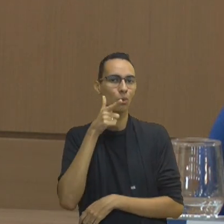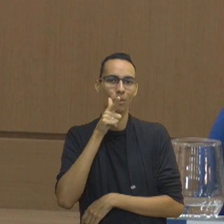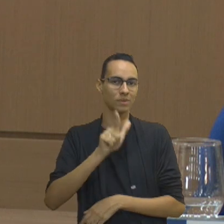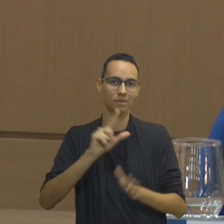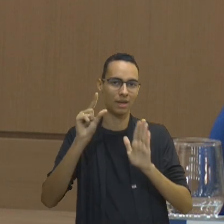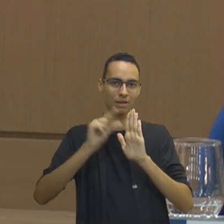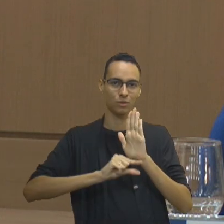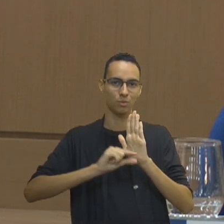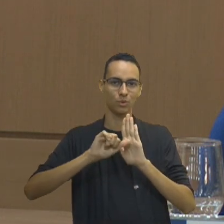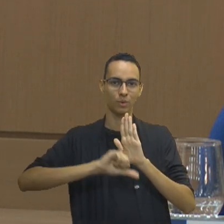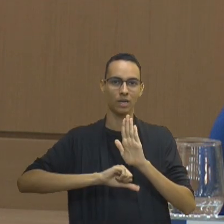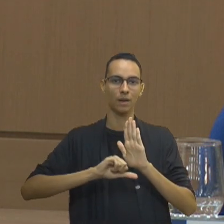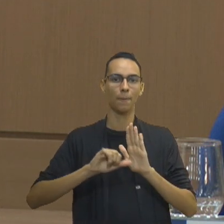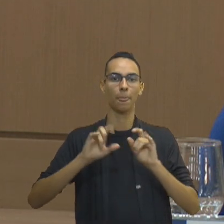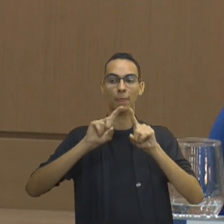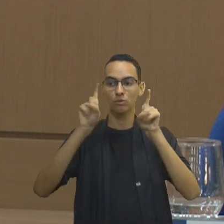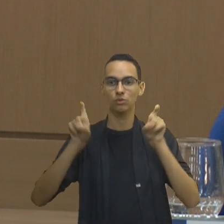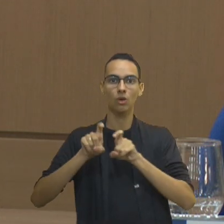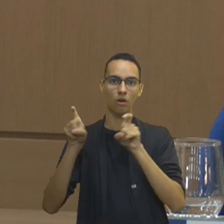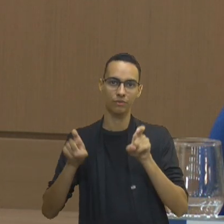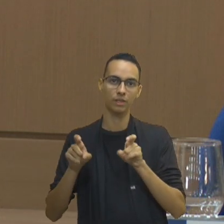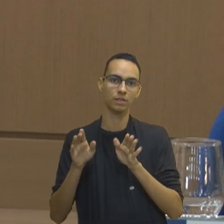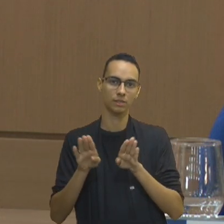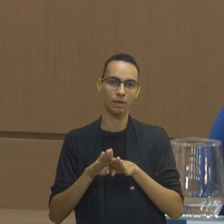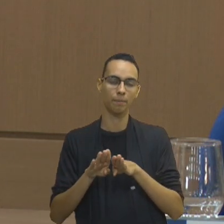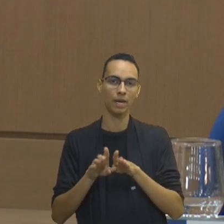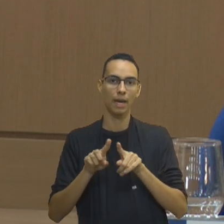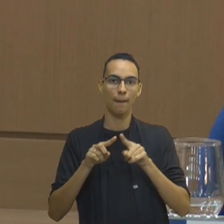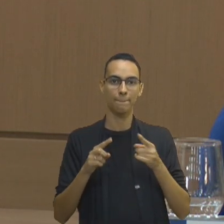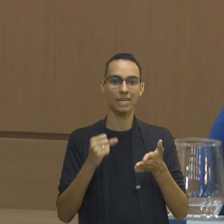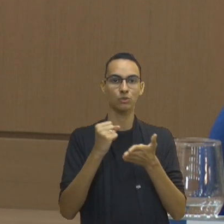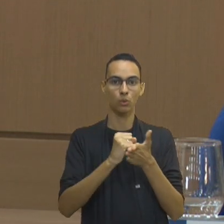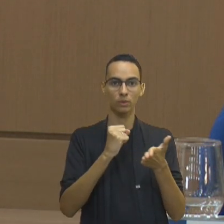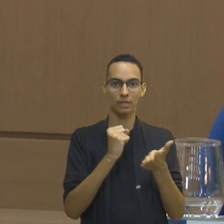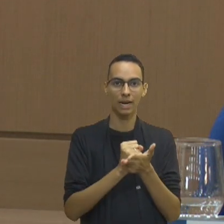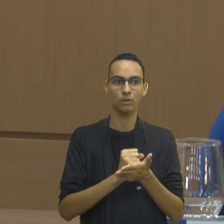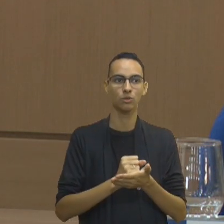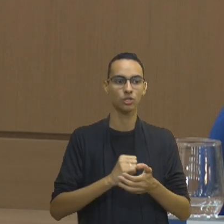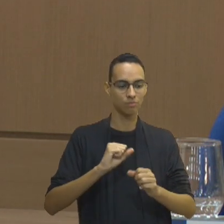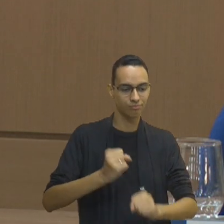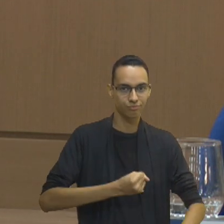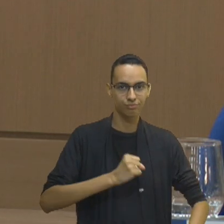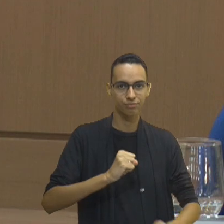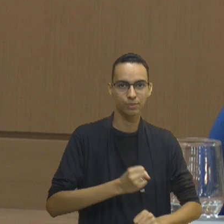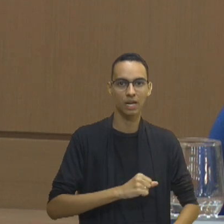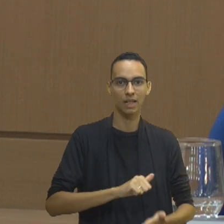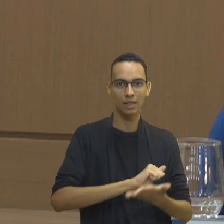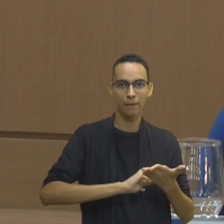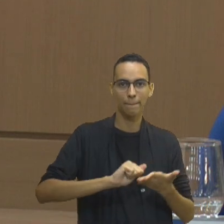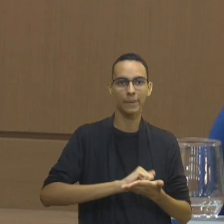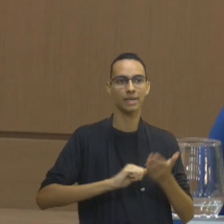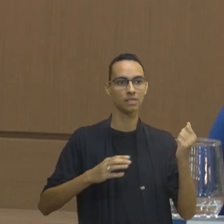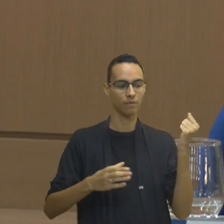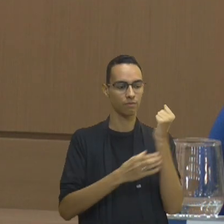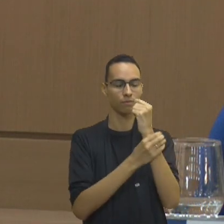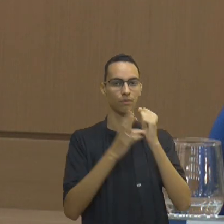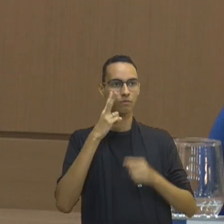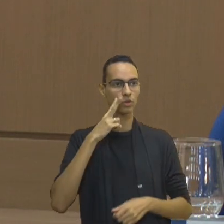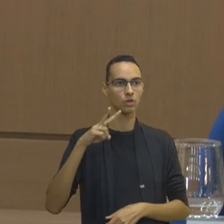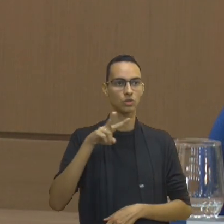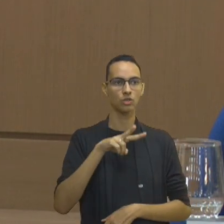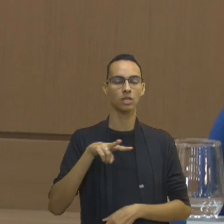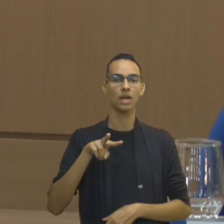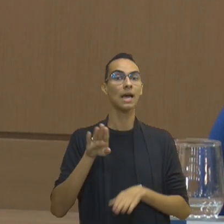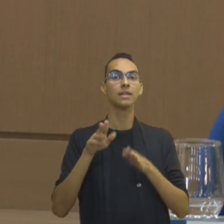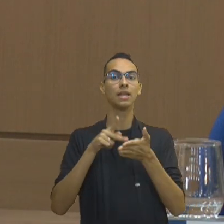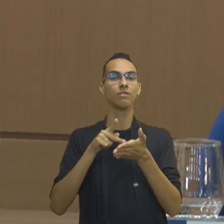aluguel, dentre outros, softwares, né? Mas contratos de limpeza, vigilância, na verdade, de vigilância não